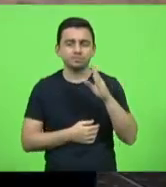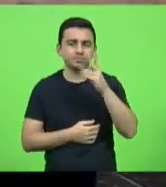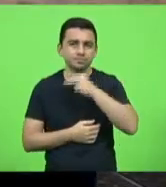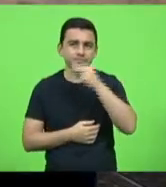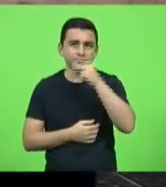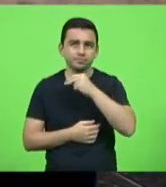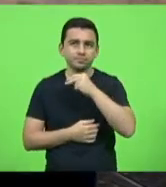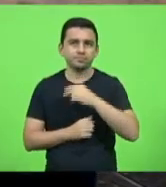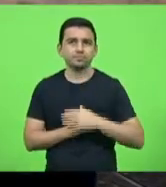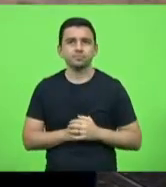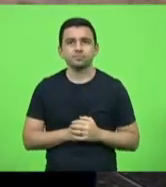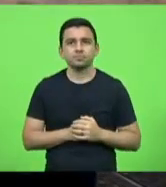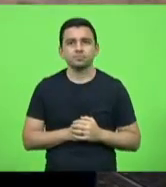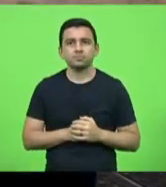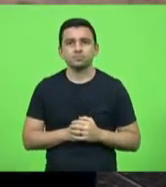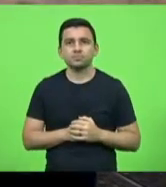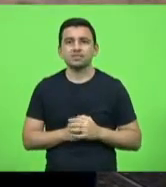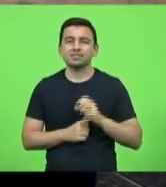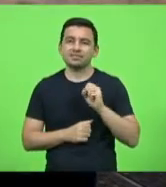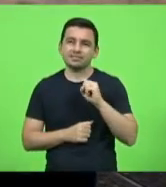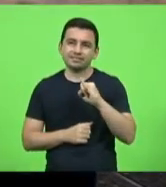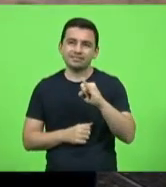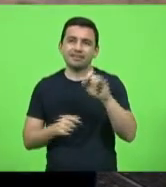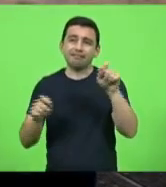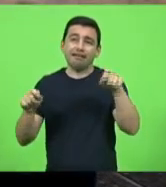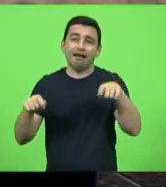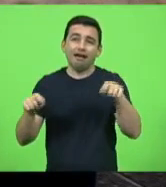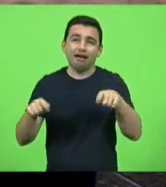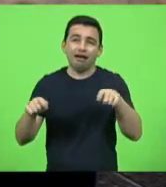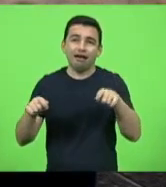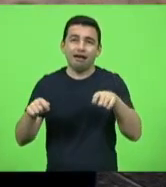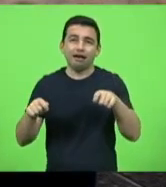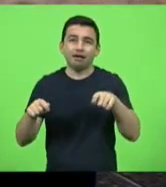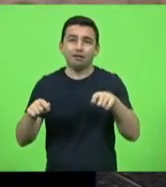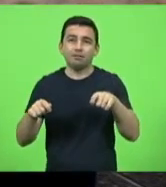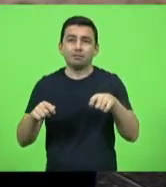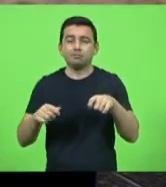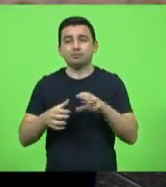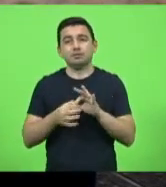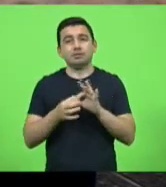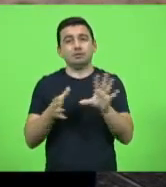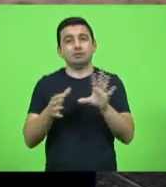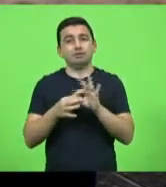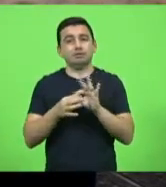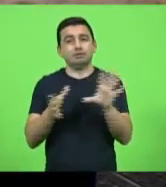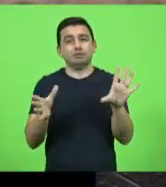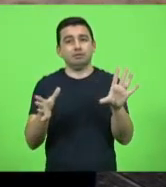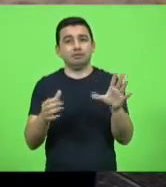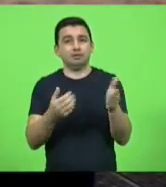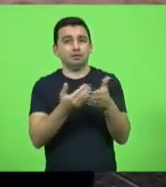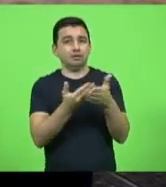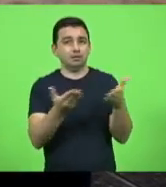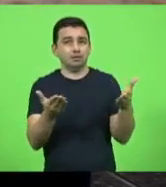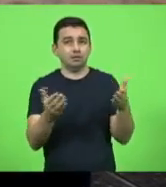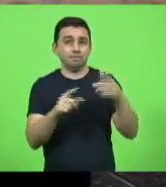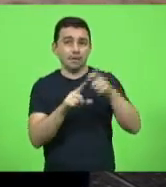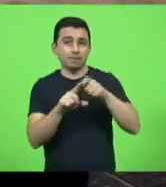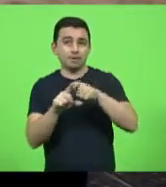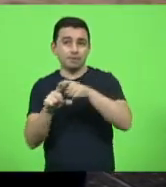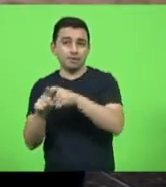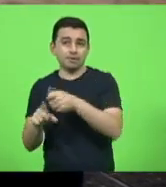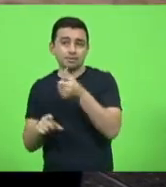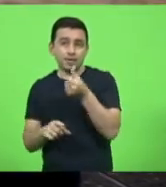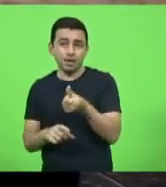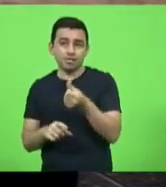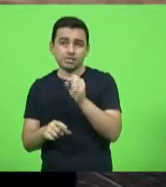Nunes. Ora, se houver a possibilidade de abrir mão das diligências daqui a 6 meses, se elas não